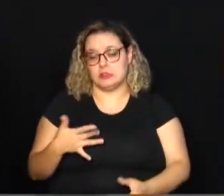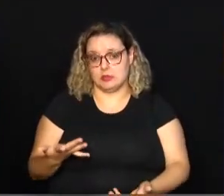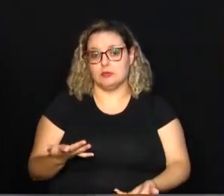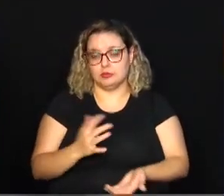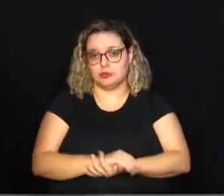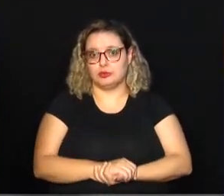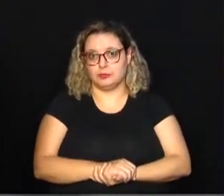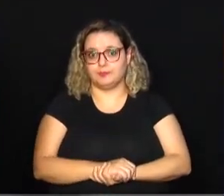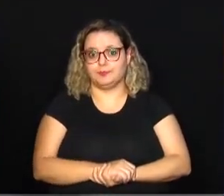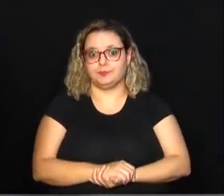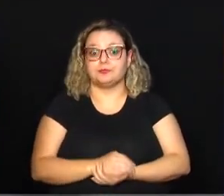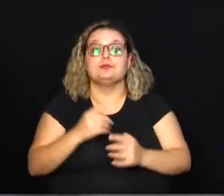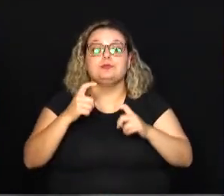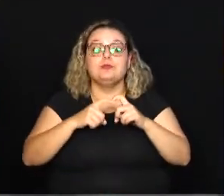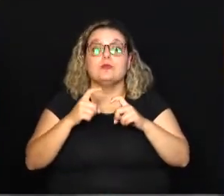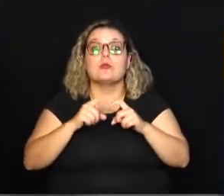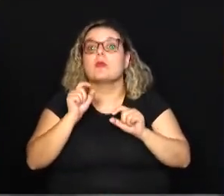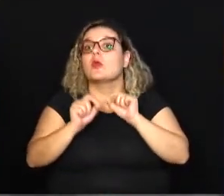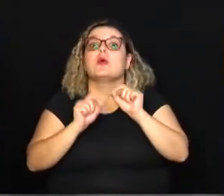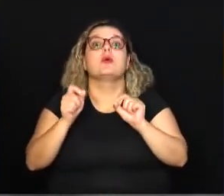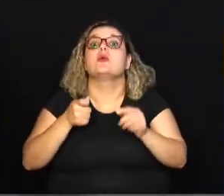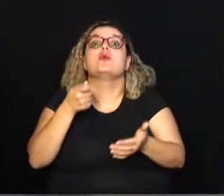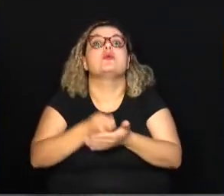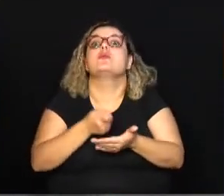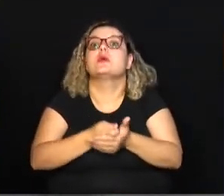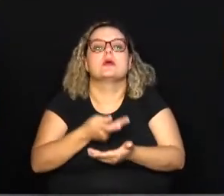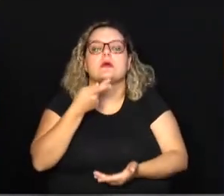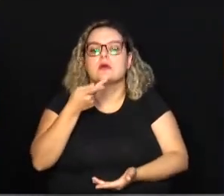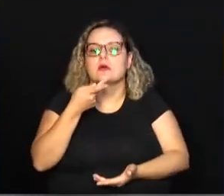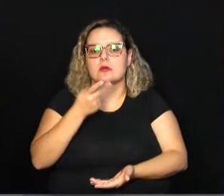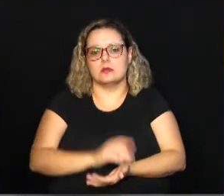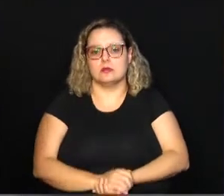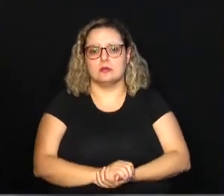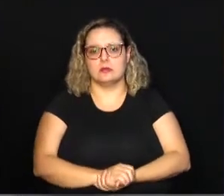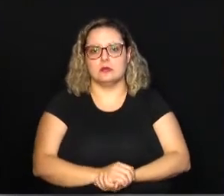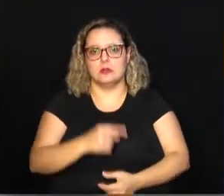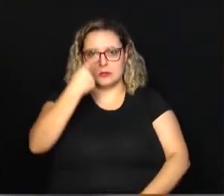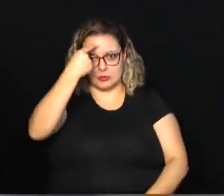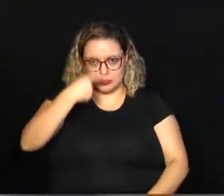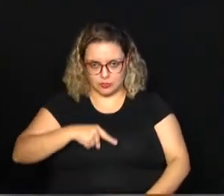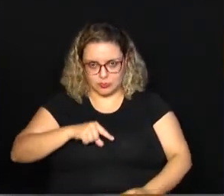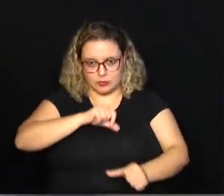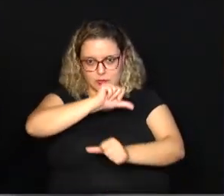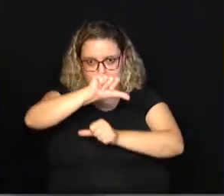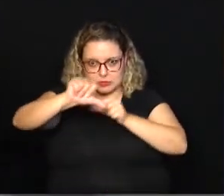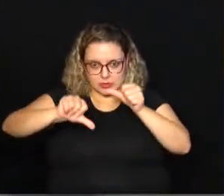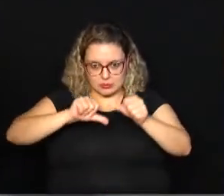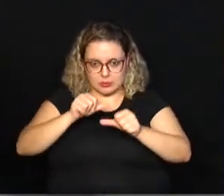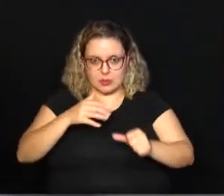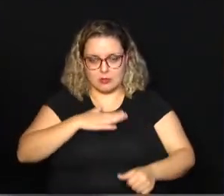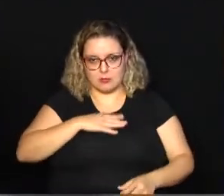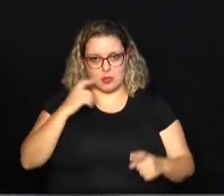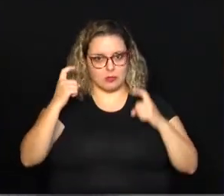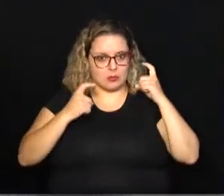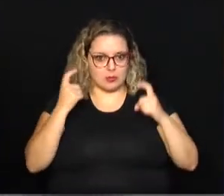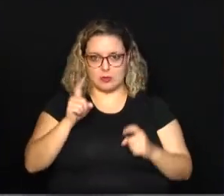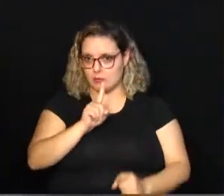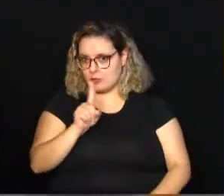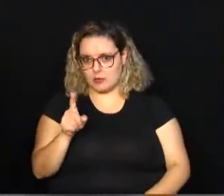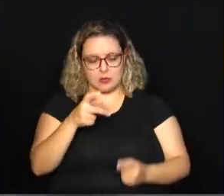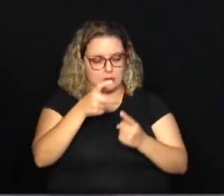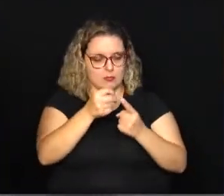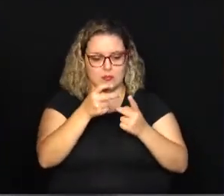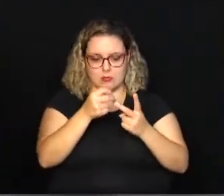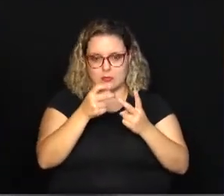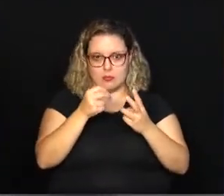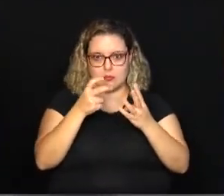Como médico, o que eu sou obrigado a falar agora? Se o perfil está mudando, a minha preocupação não é só vacinar de